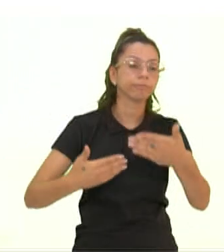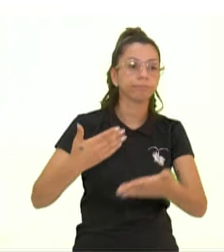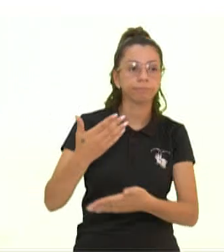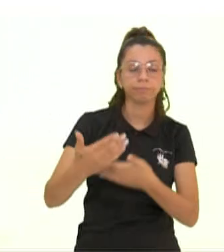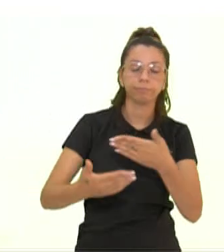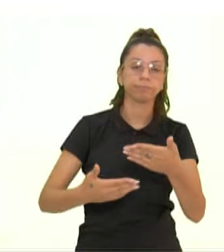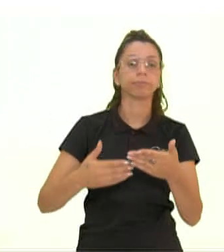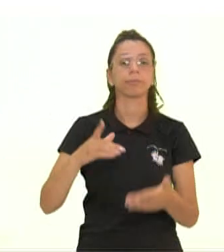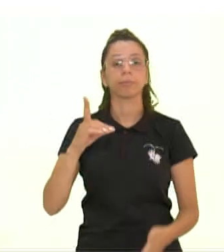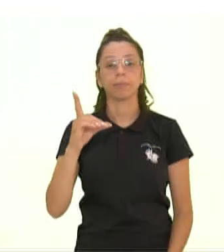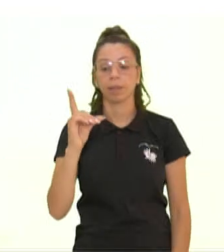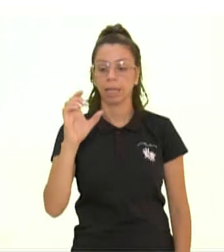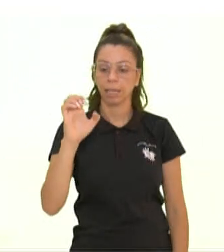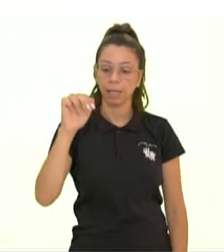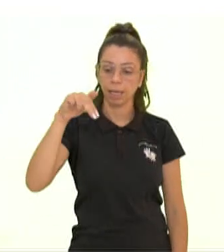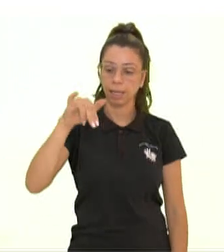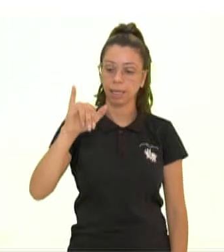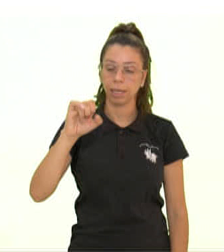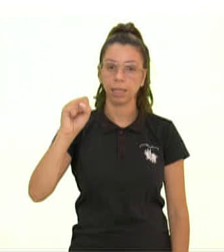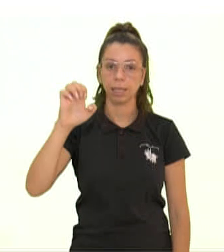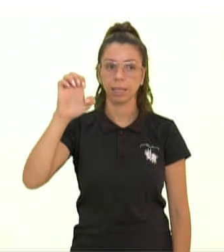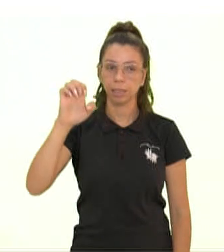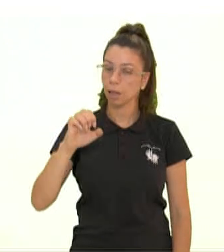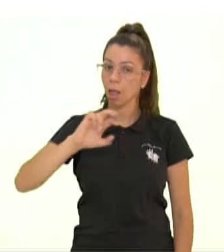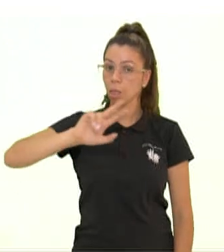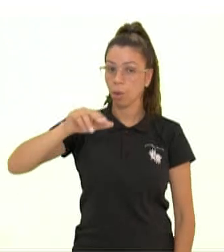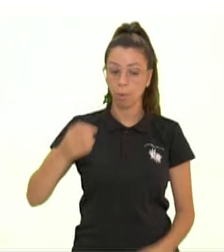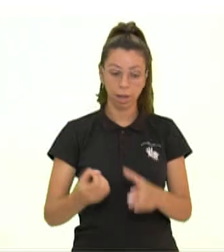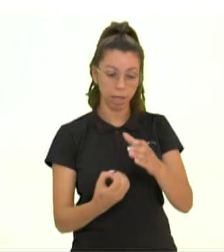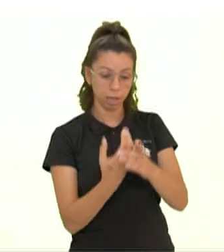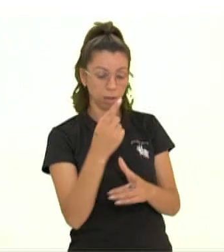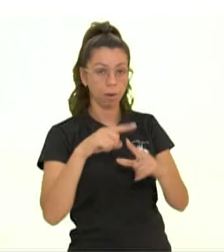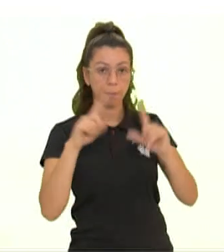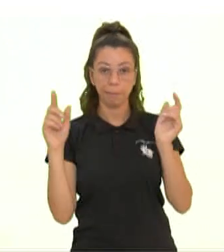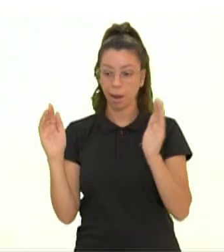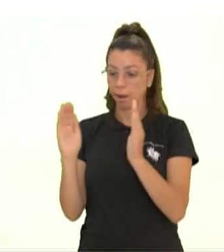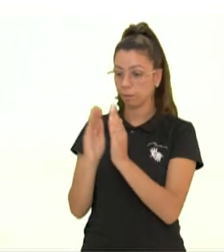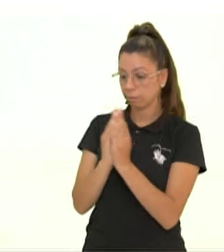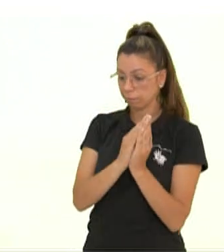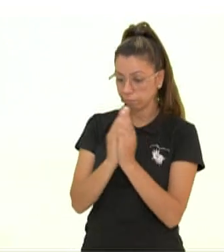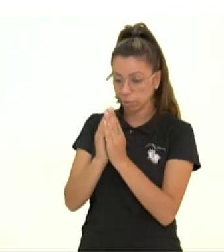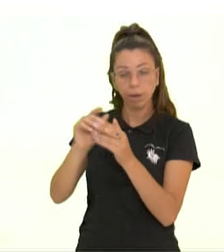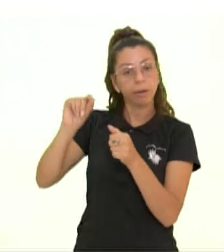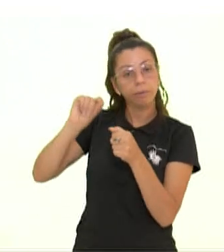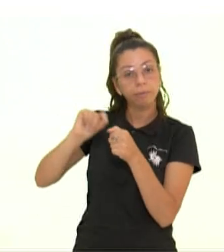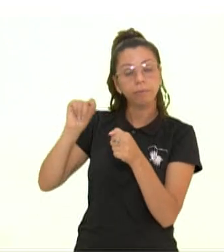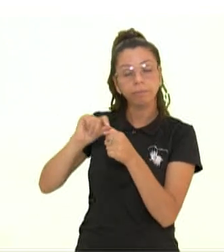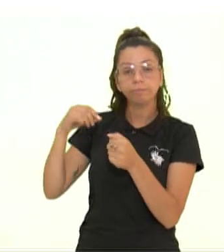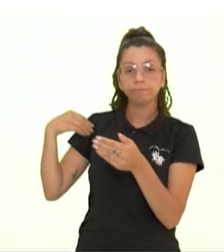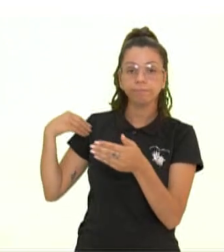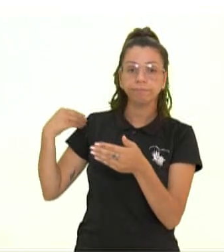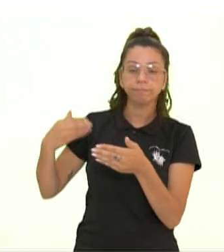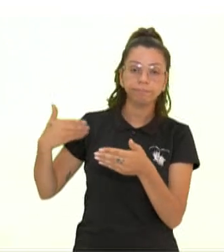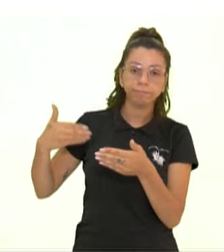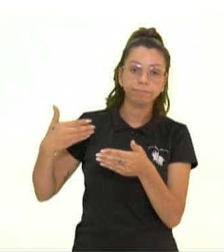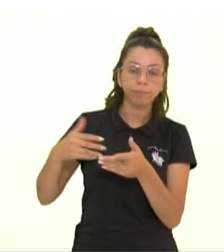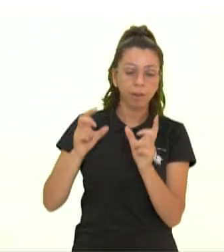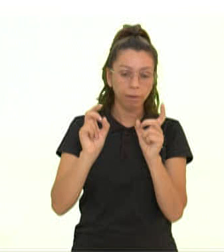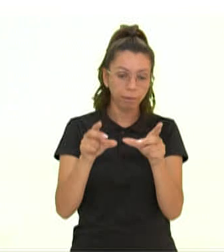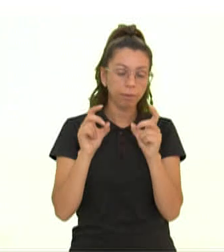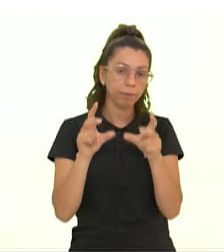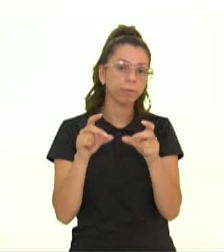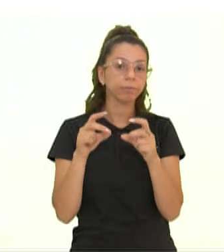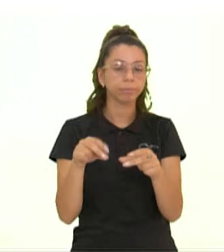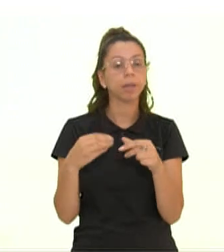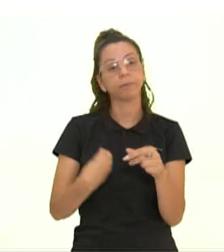de Santos não é a criadora da Abayomi, mas faz também a Abayomi, ela viveu muito vendendo as Abayomi